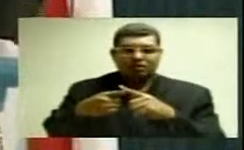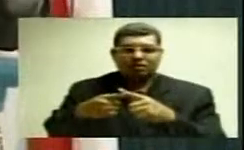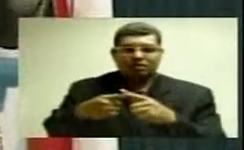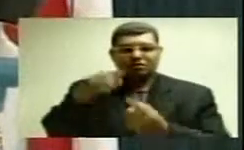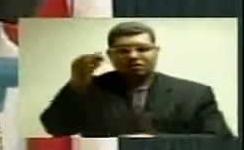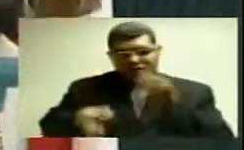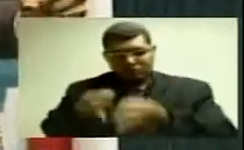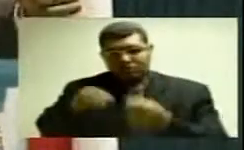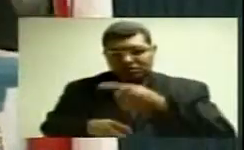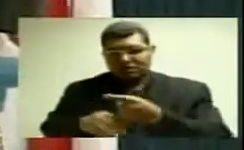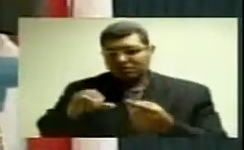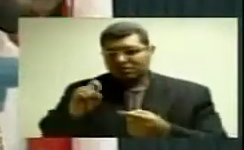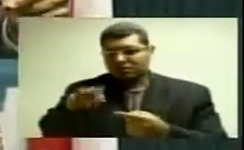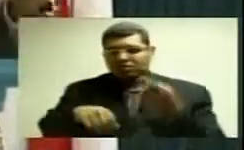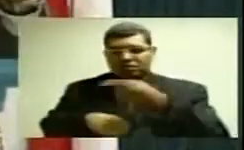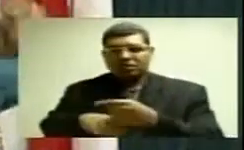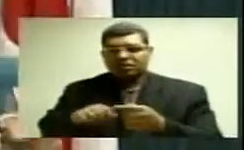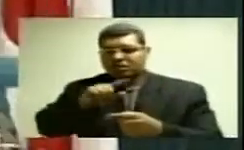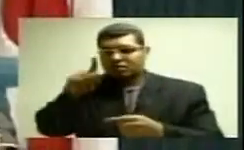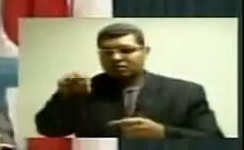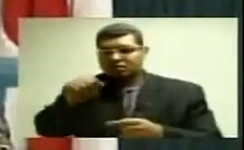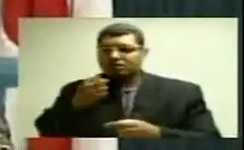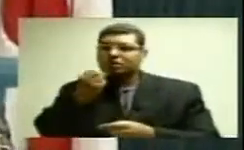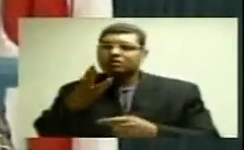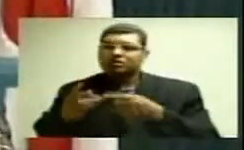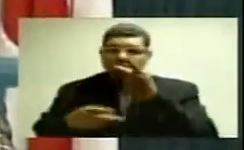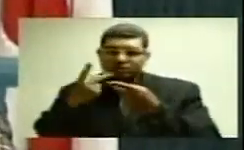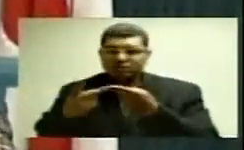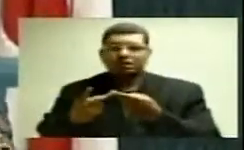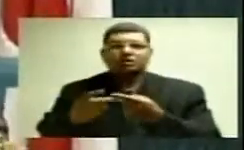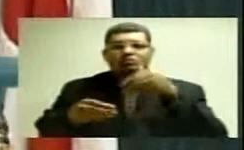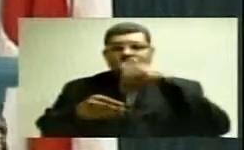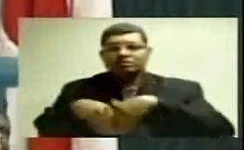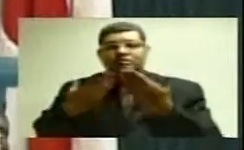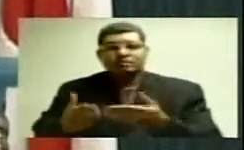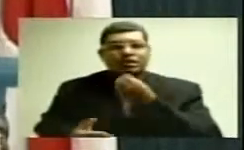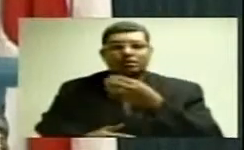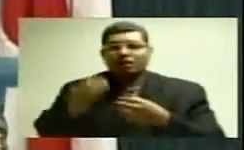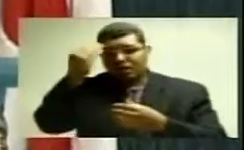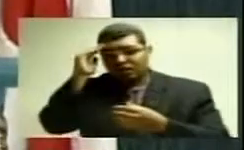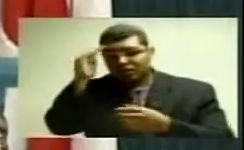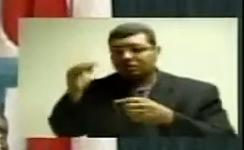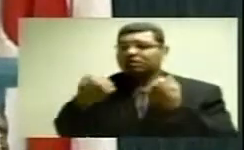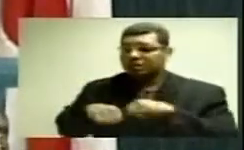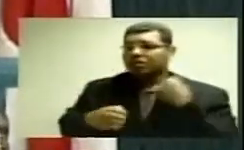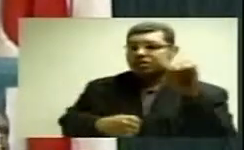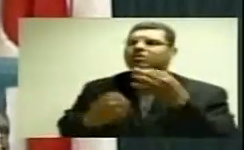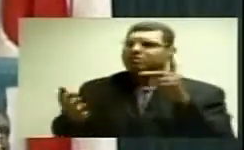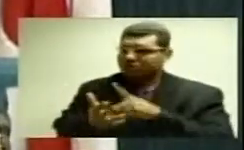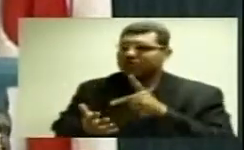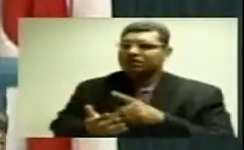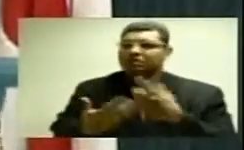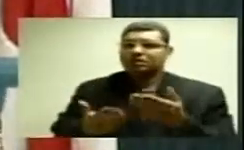é juiz daquela comarca, daquela zona, quando se trata da questão eleitoral. Então, eu entendo que Vossa Excelência está